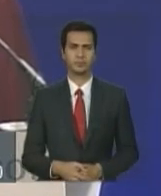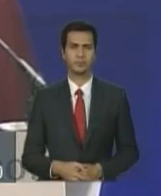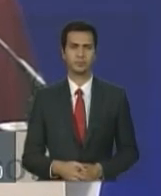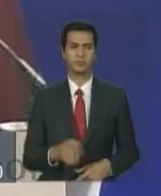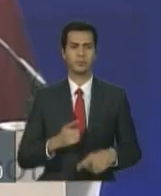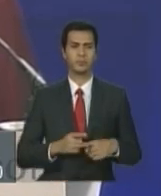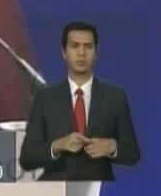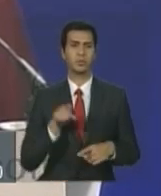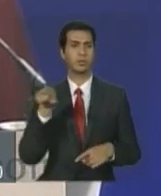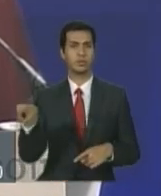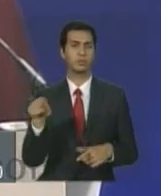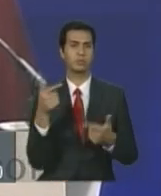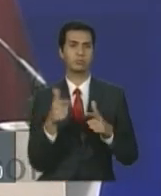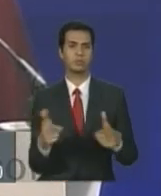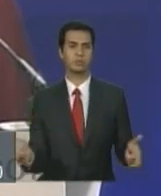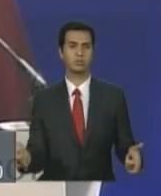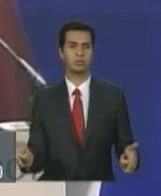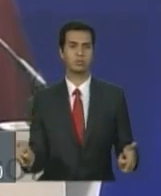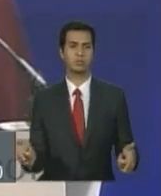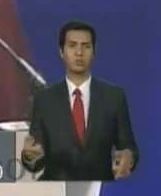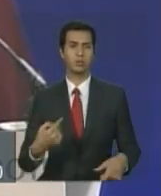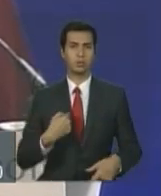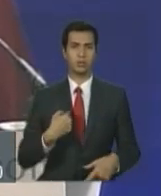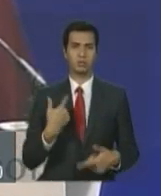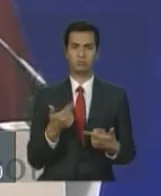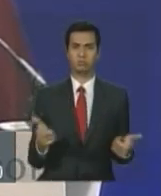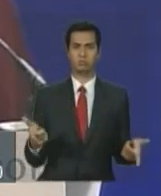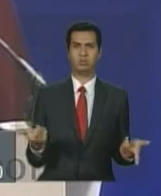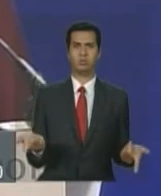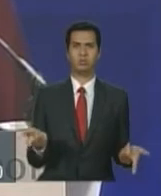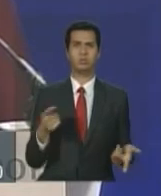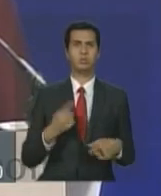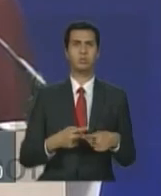têm. Por que que eu teria?